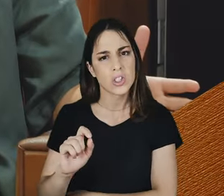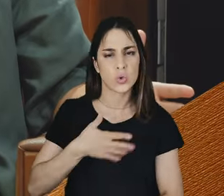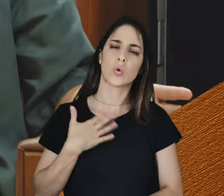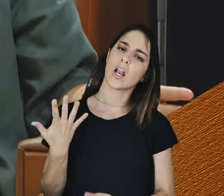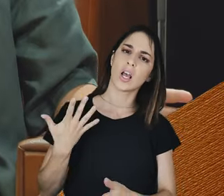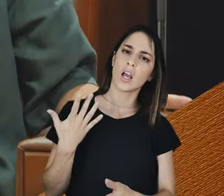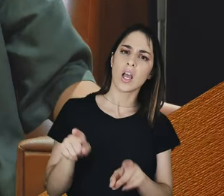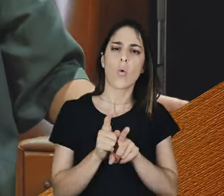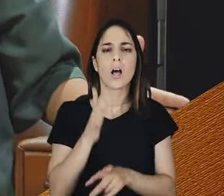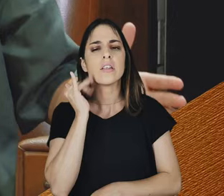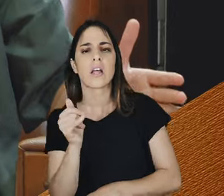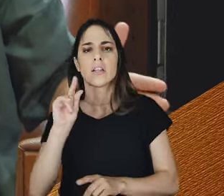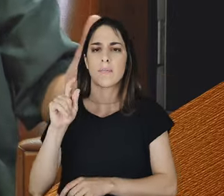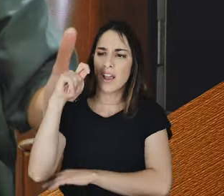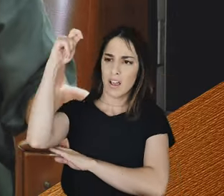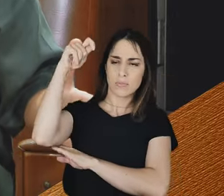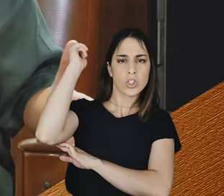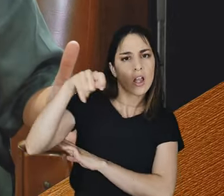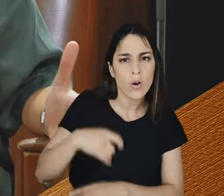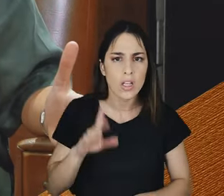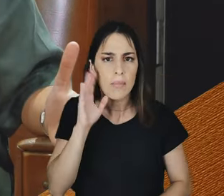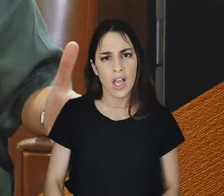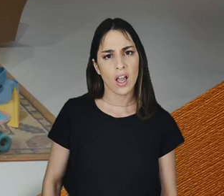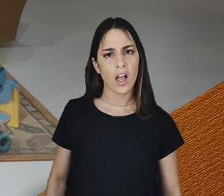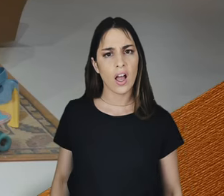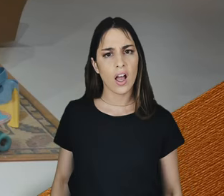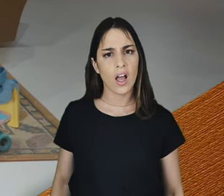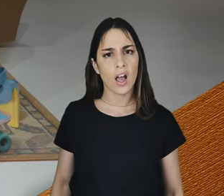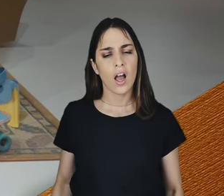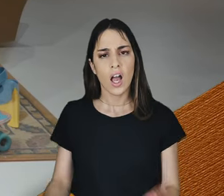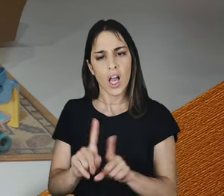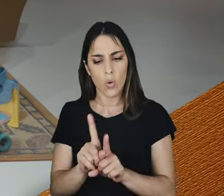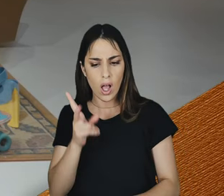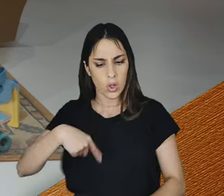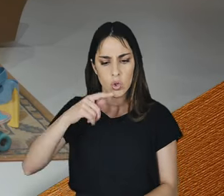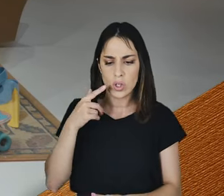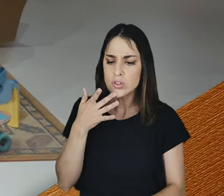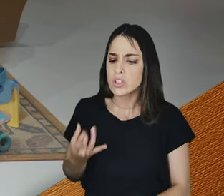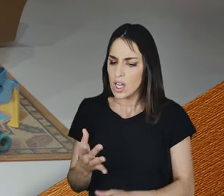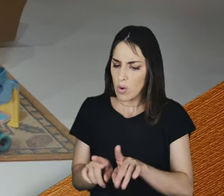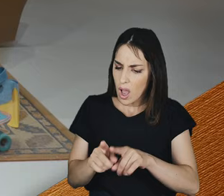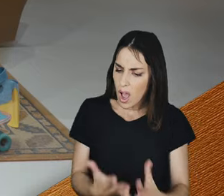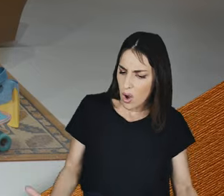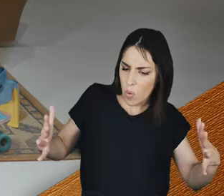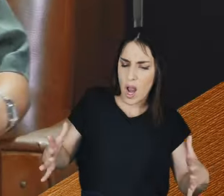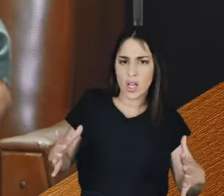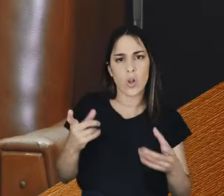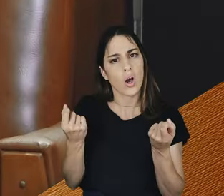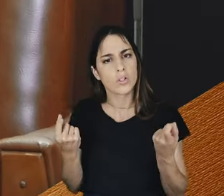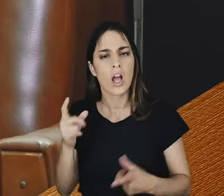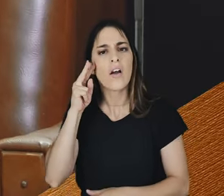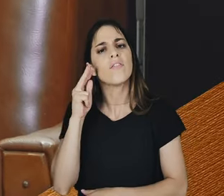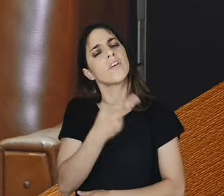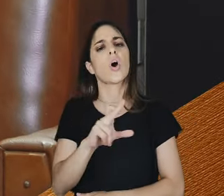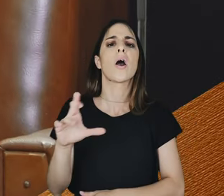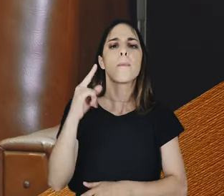procurá-lo também nos anzões das canas dos pescadores, ó, blá. Estás a perceber que é? Vamos encontrá-lo estendido num aquário de lagostas. Vitor, isto é